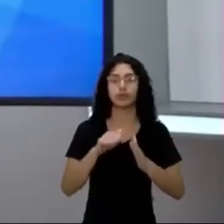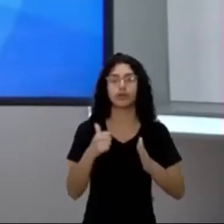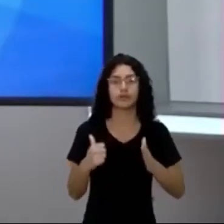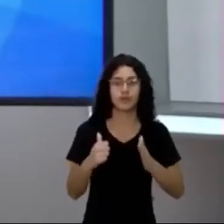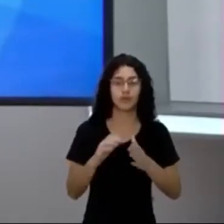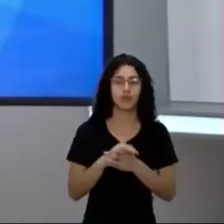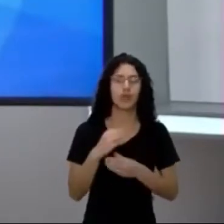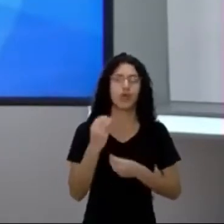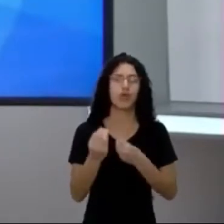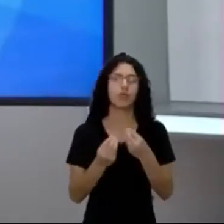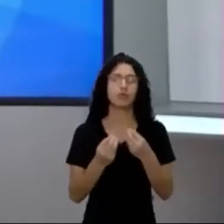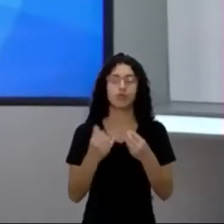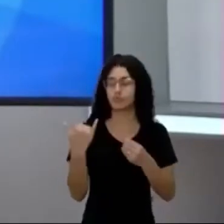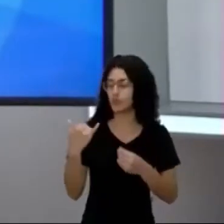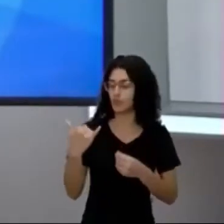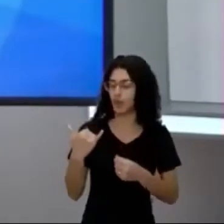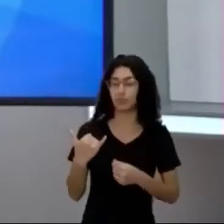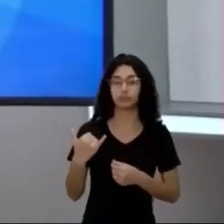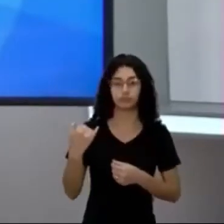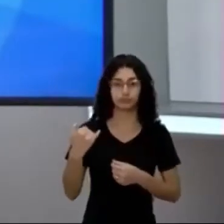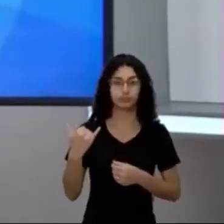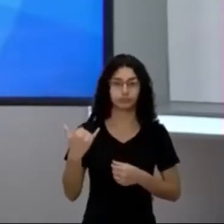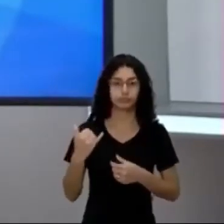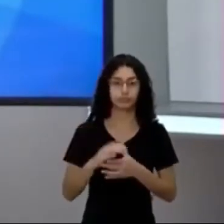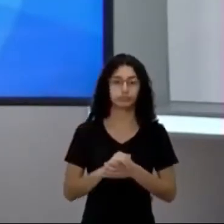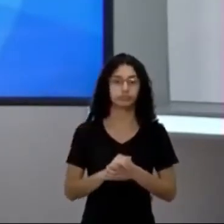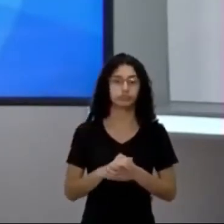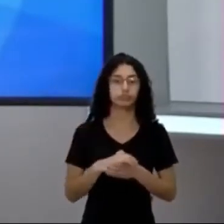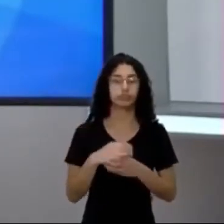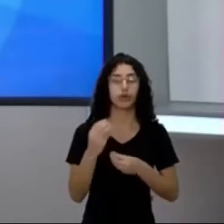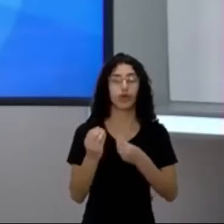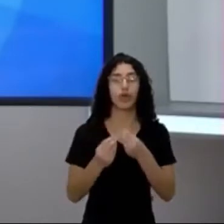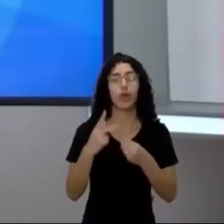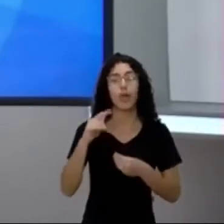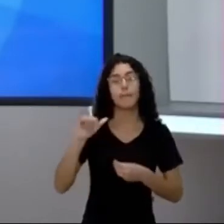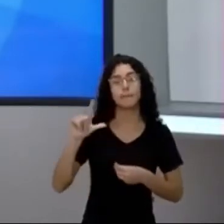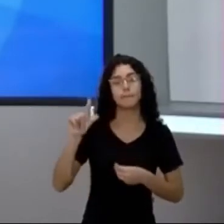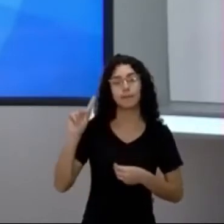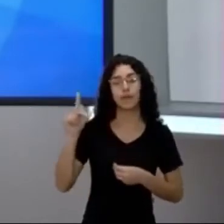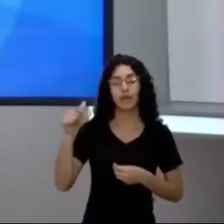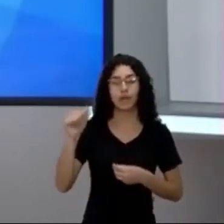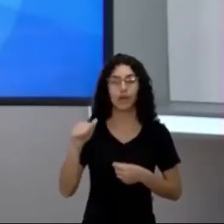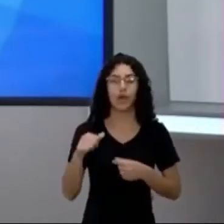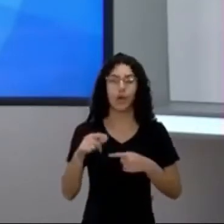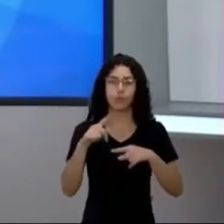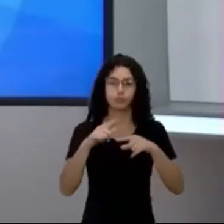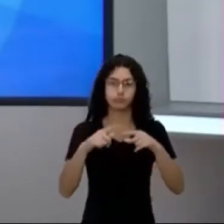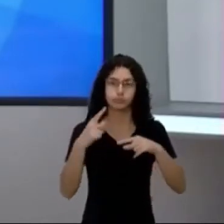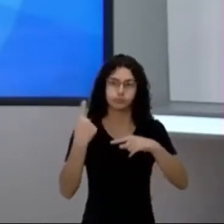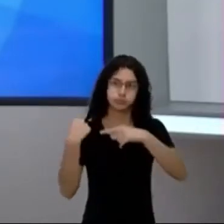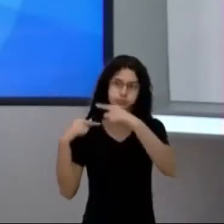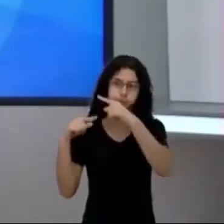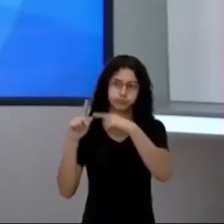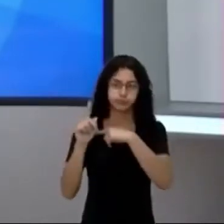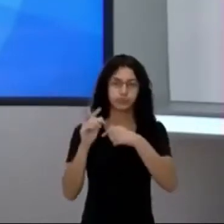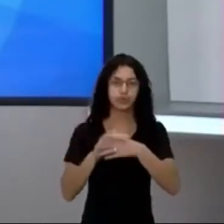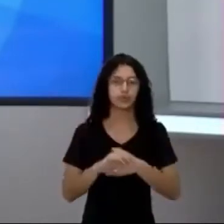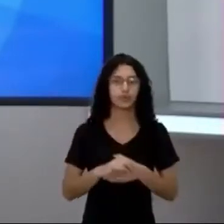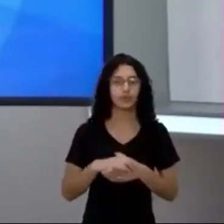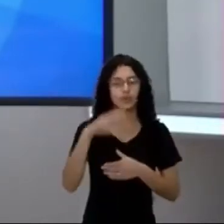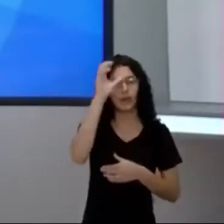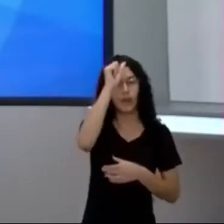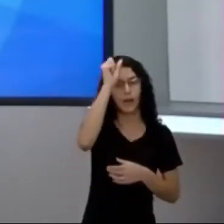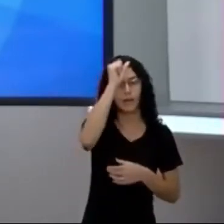fica carregado o meu celular, como que eu coloco a pilha e acontece lá dentro o processo químico da pilha. A gente vai aprender sobre